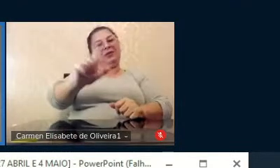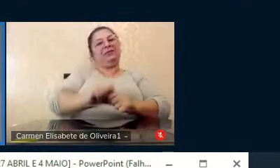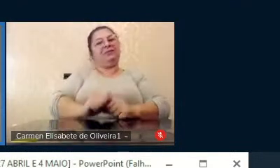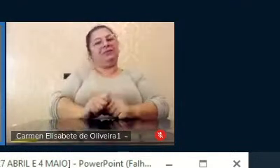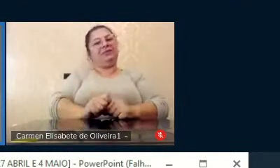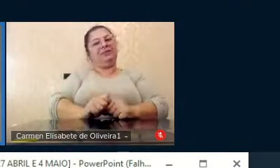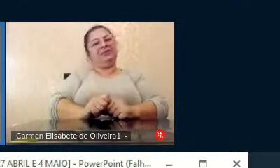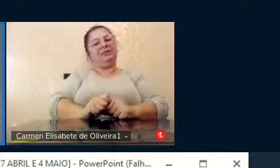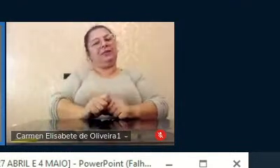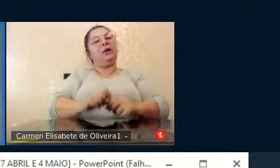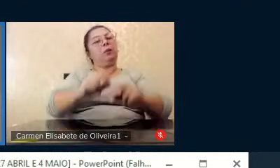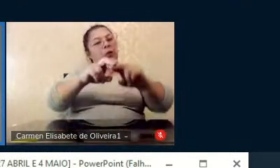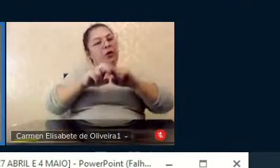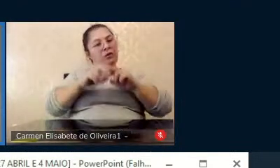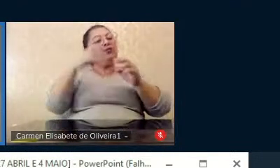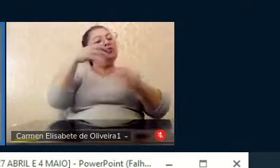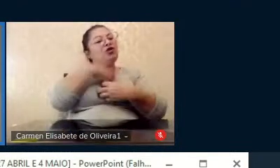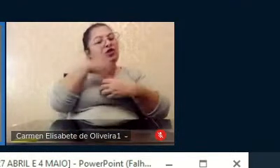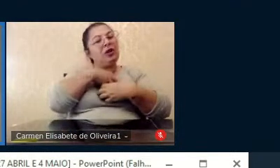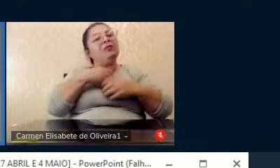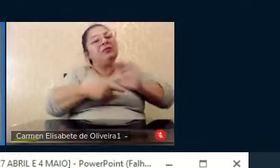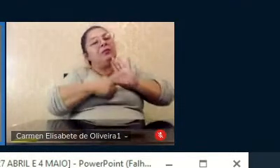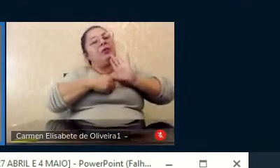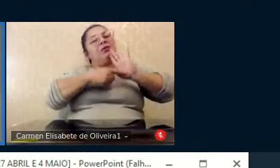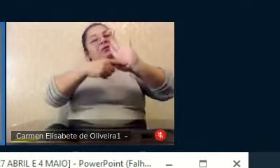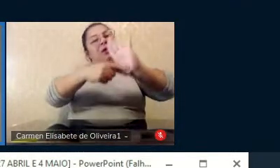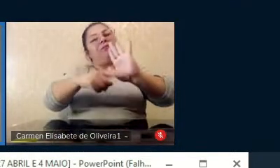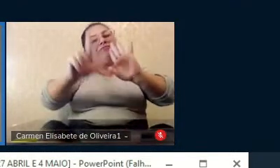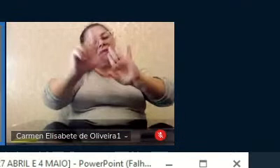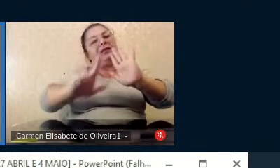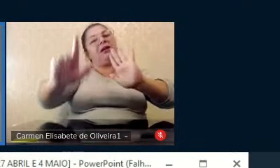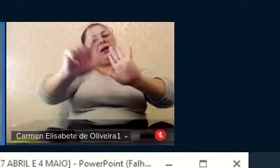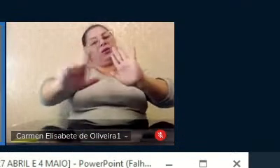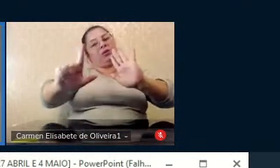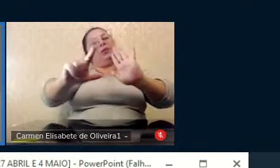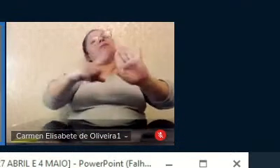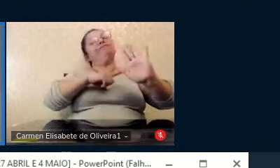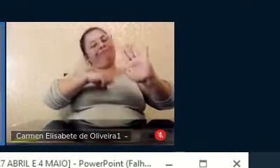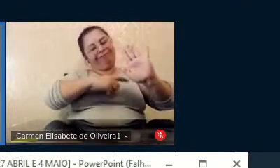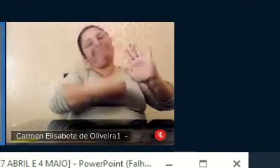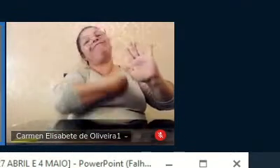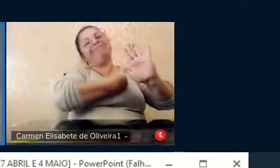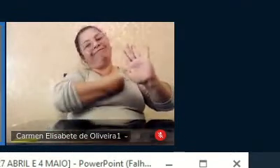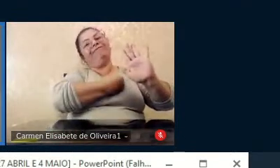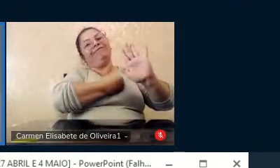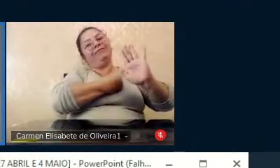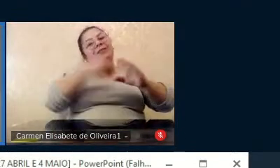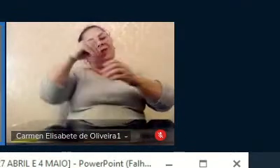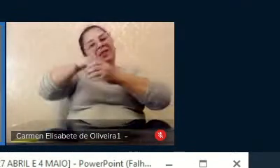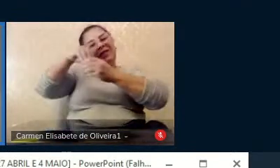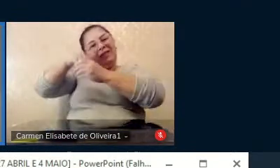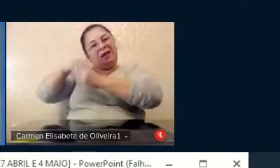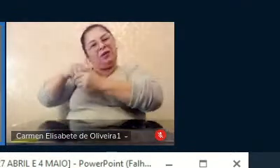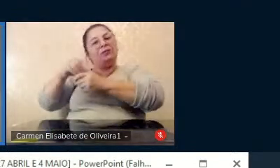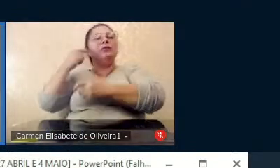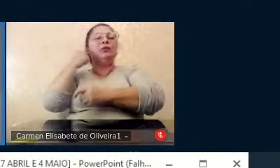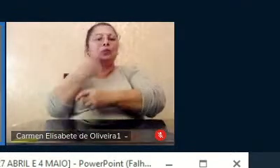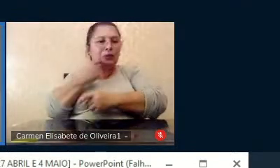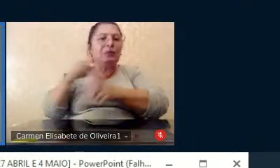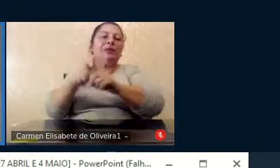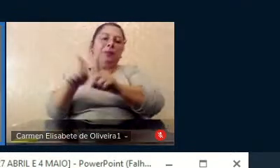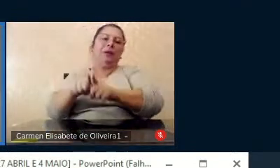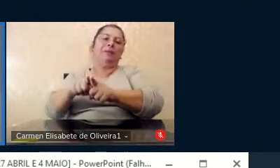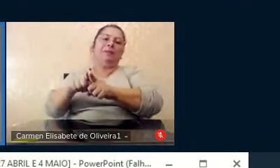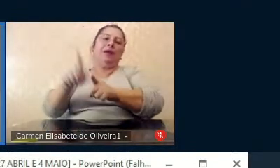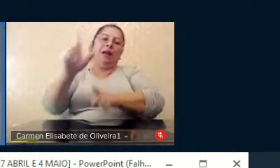vocês, todas essas formas de literatura existem também dentro da literatura surda.